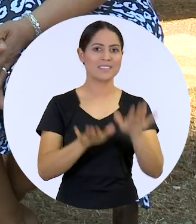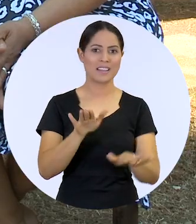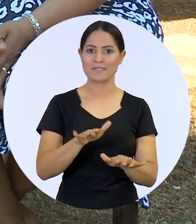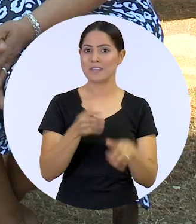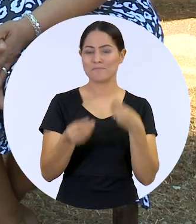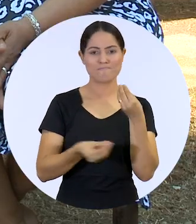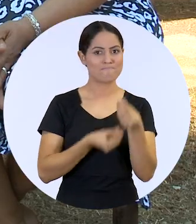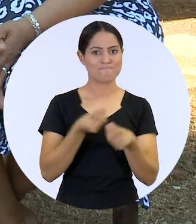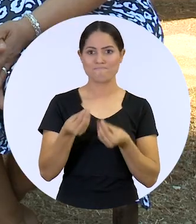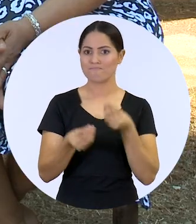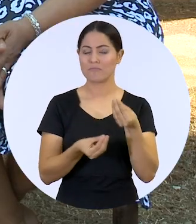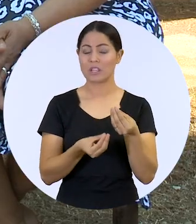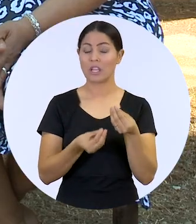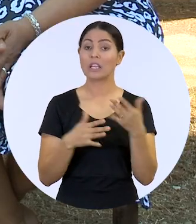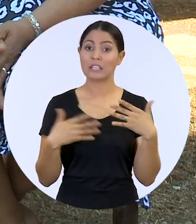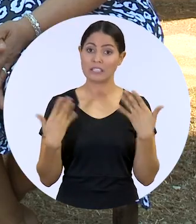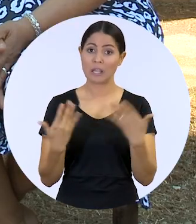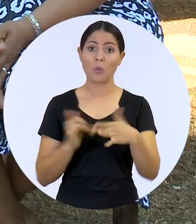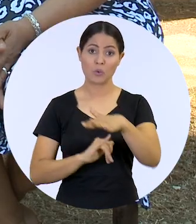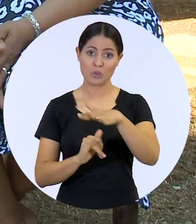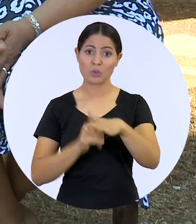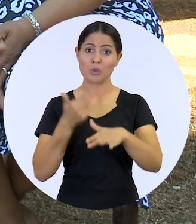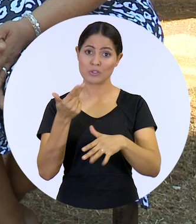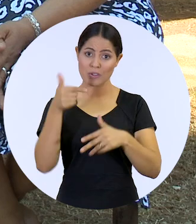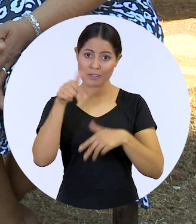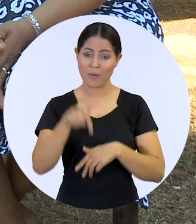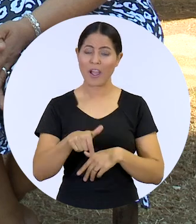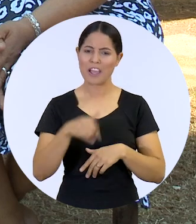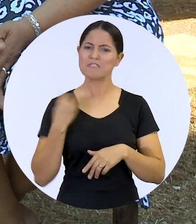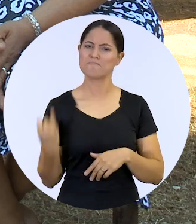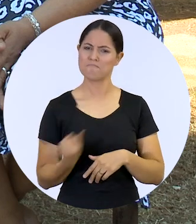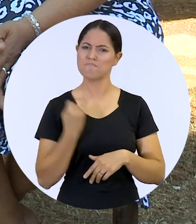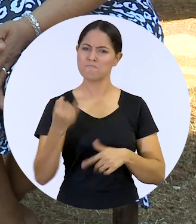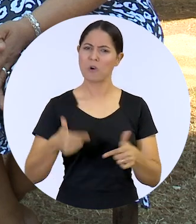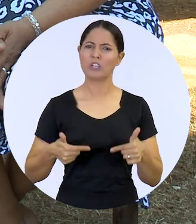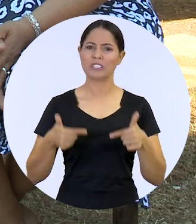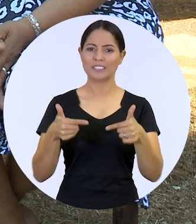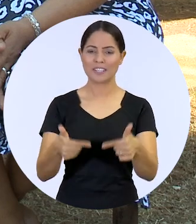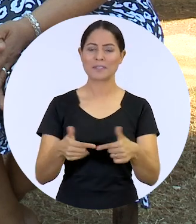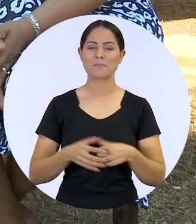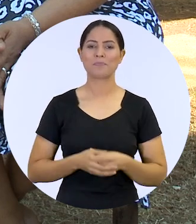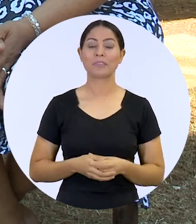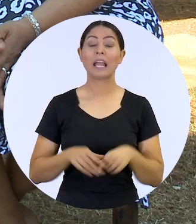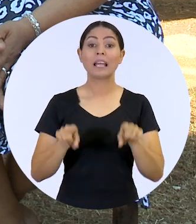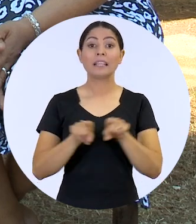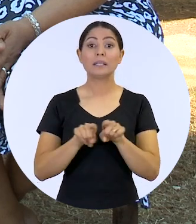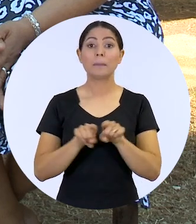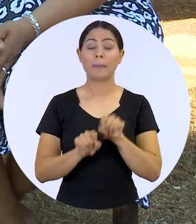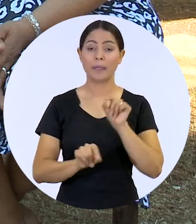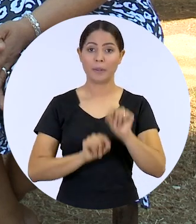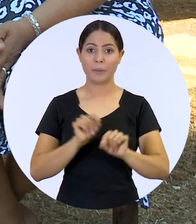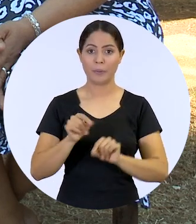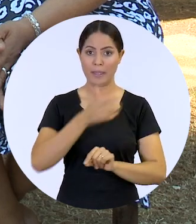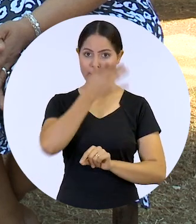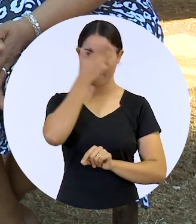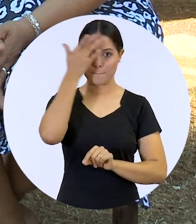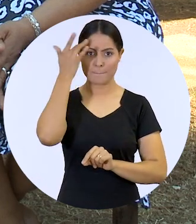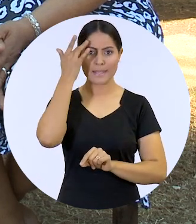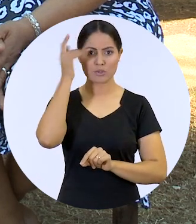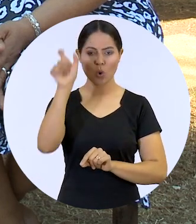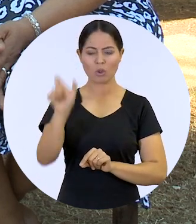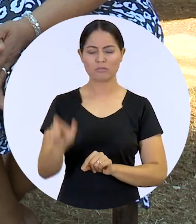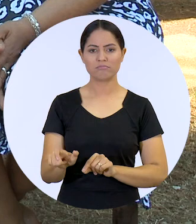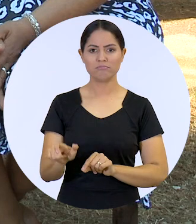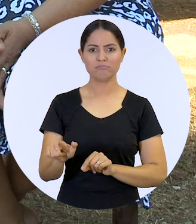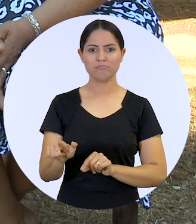como essa que funciona aí muito bem. E temos também as condições de pessoas que precisam